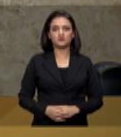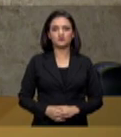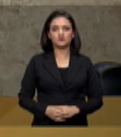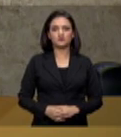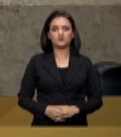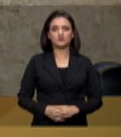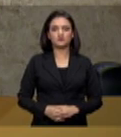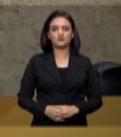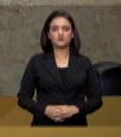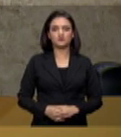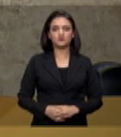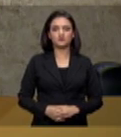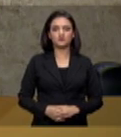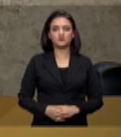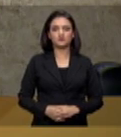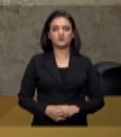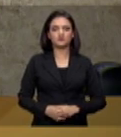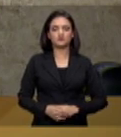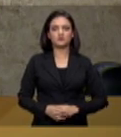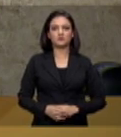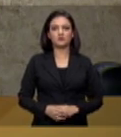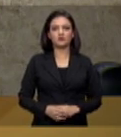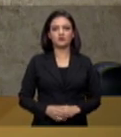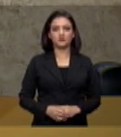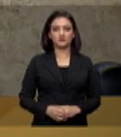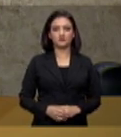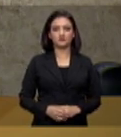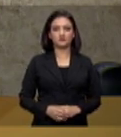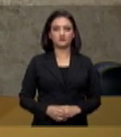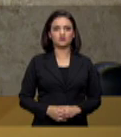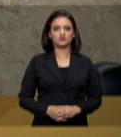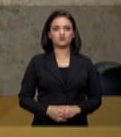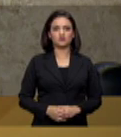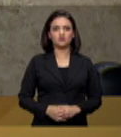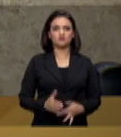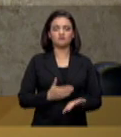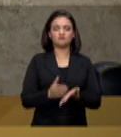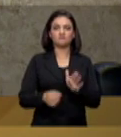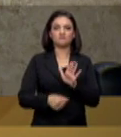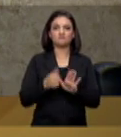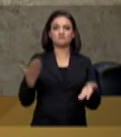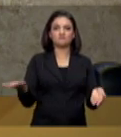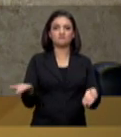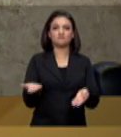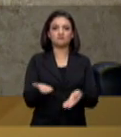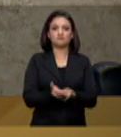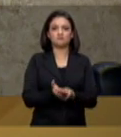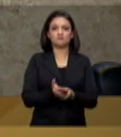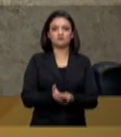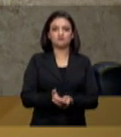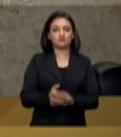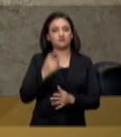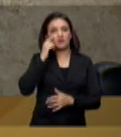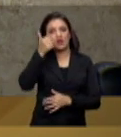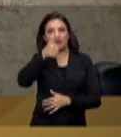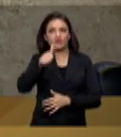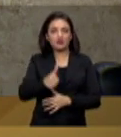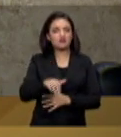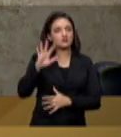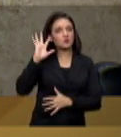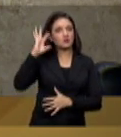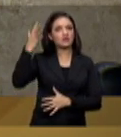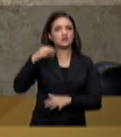Apregou, então, o primeiro processo da pauta, referendo em medida cautelar e mandado de segurança